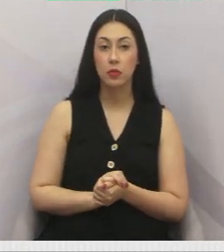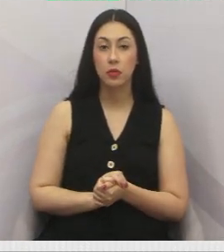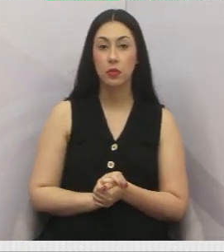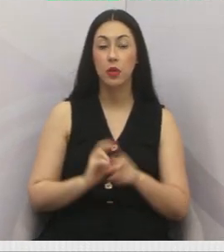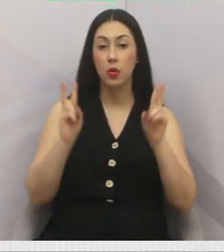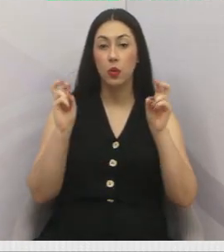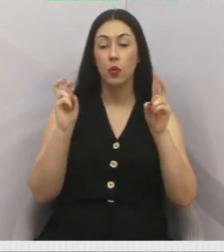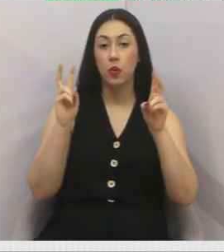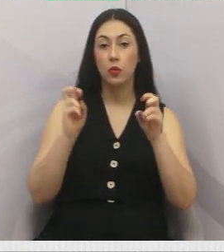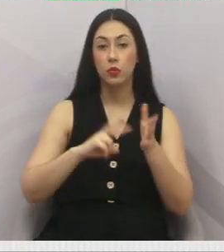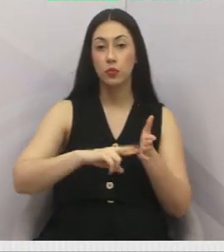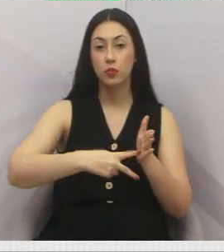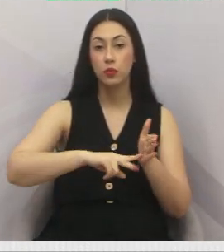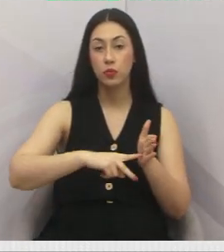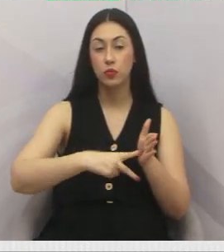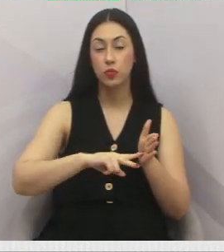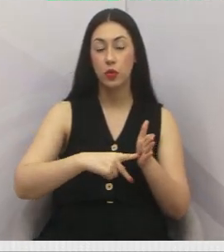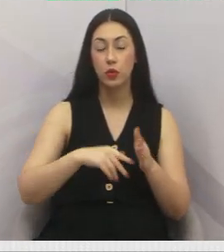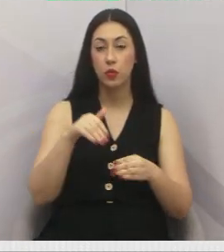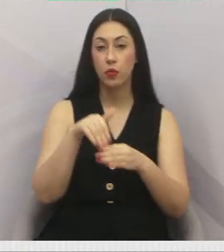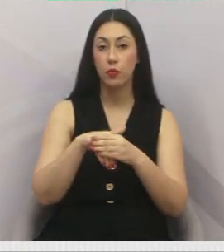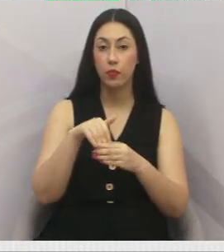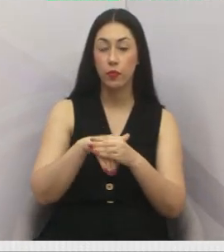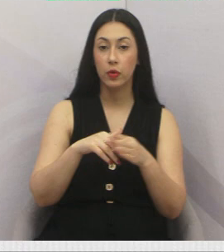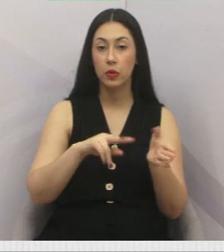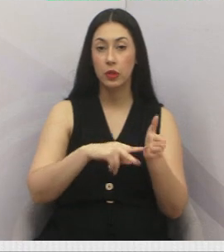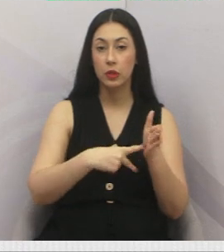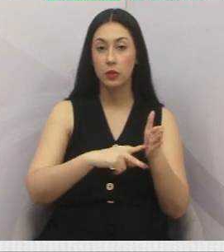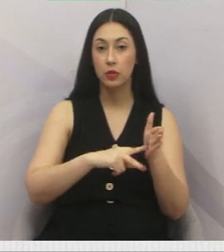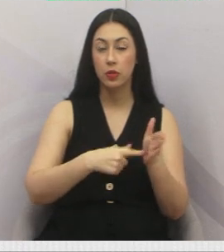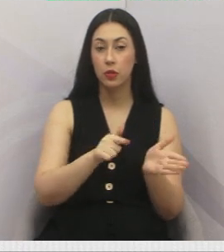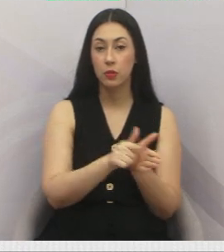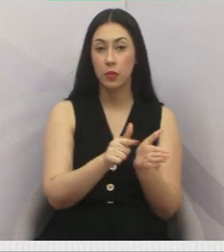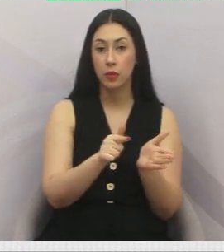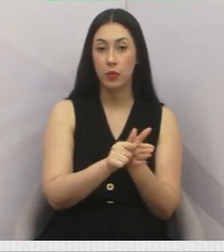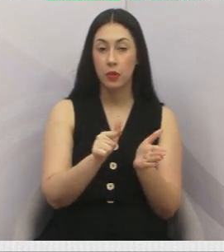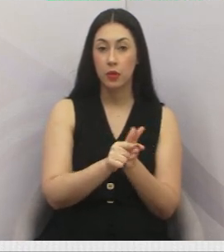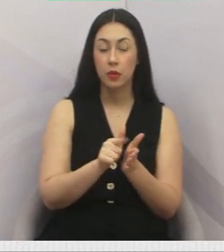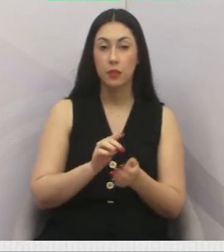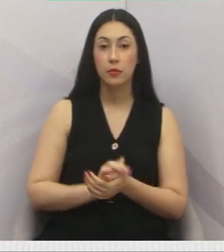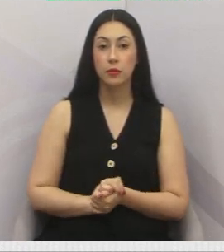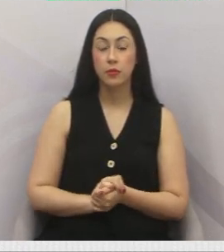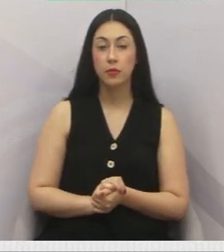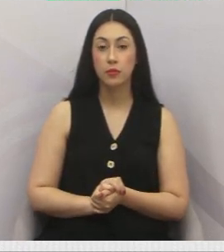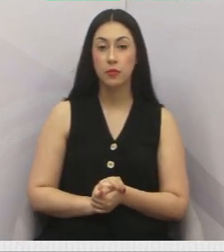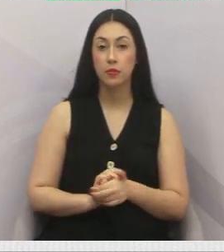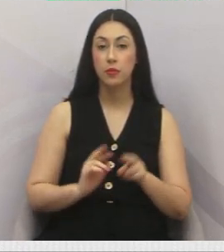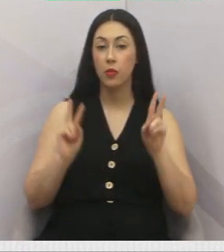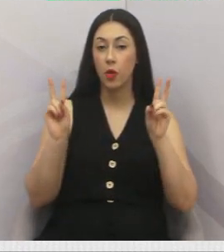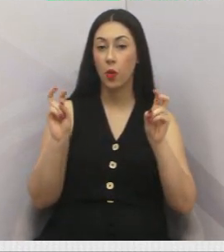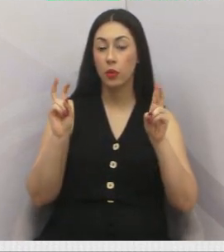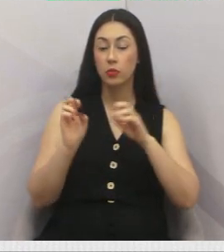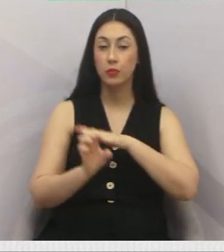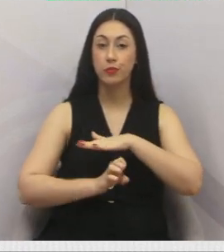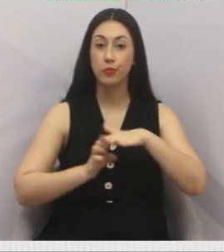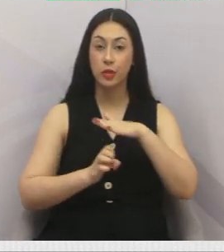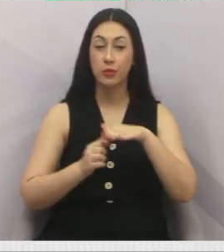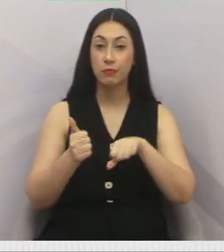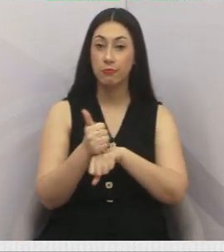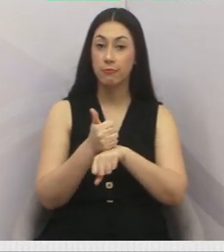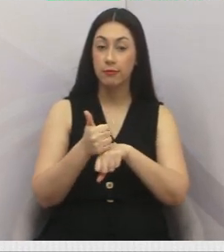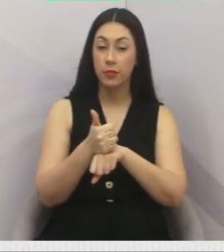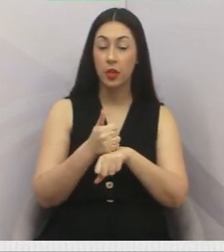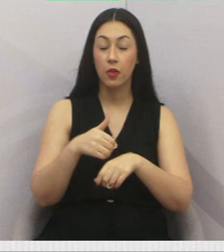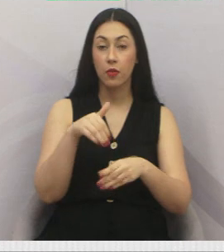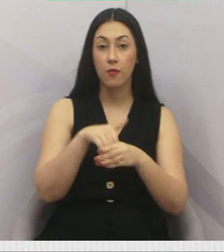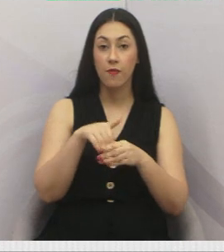Segmento Entidade de Classe Sindical, um voto para Sindicato dos Papeleiros. Segmento Empresas e ou Entidades Profissionais,